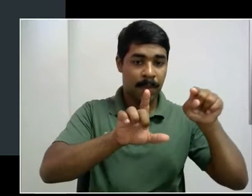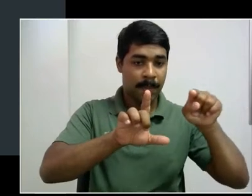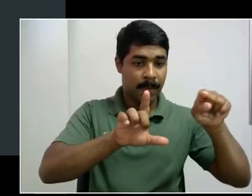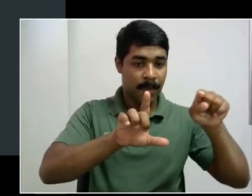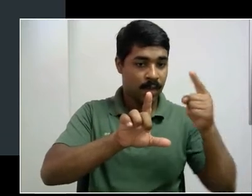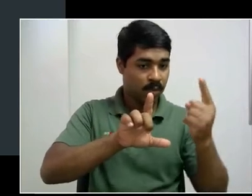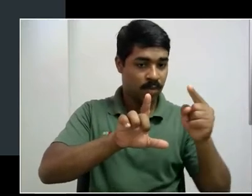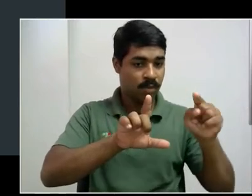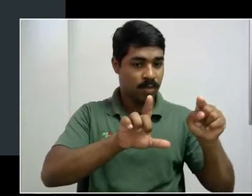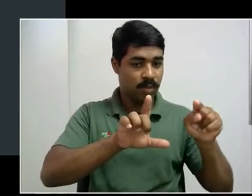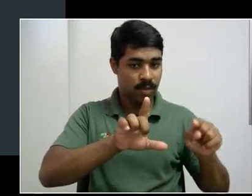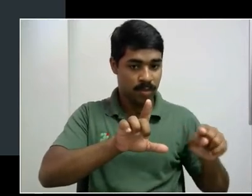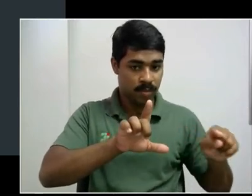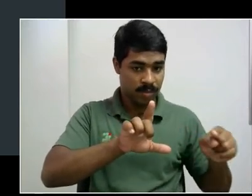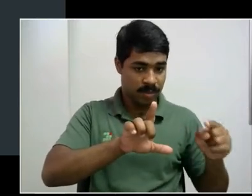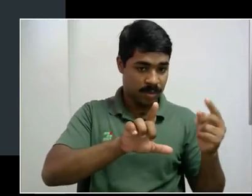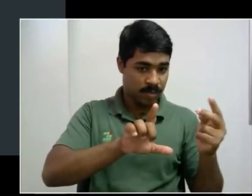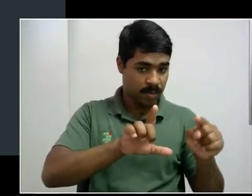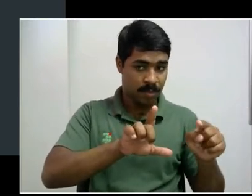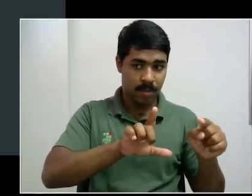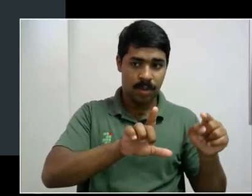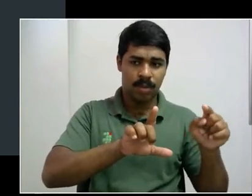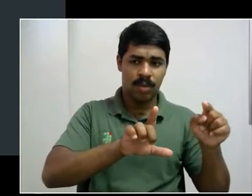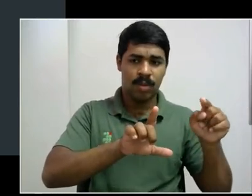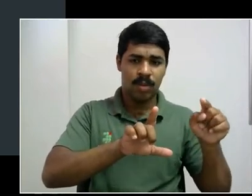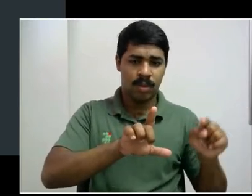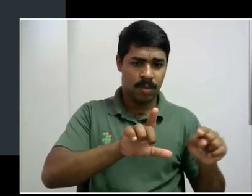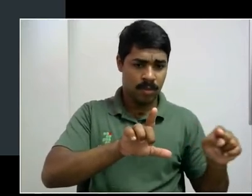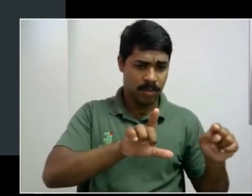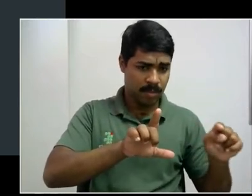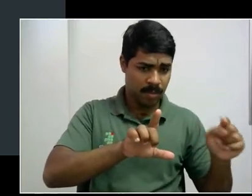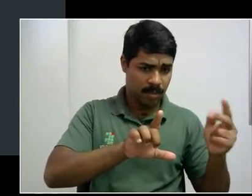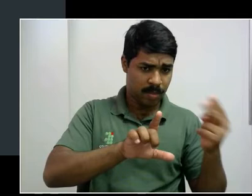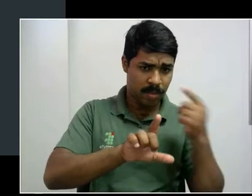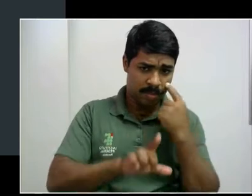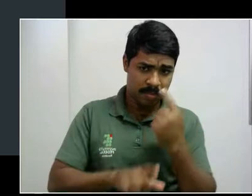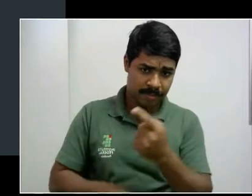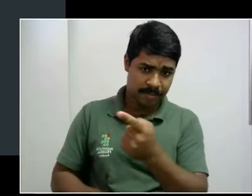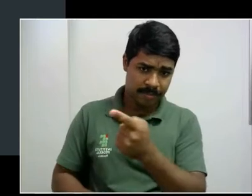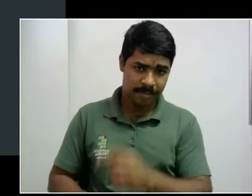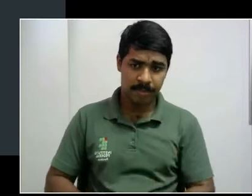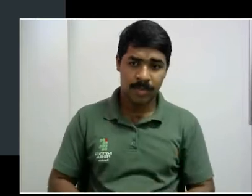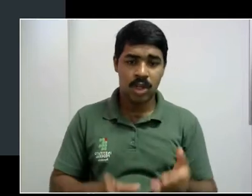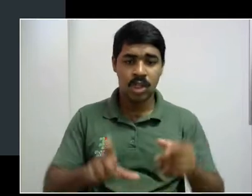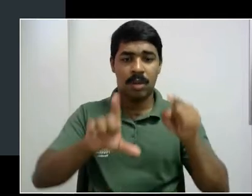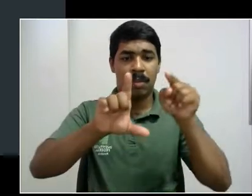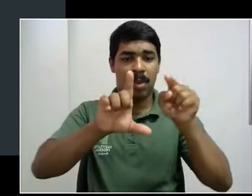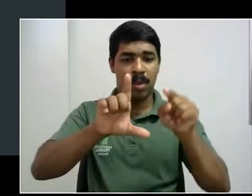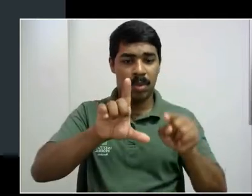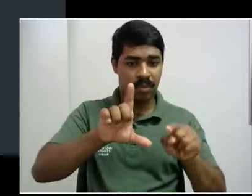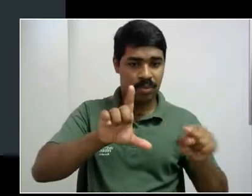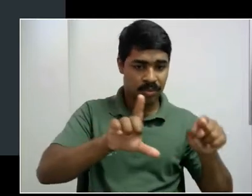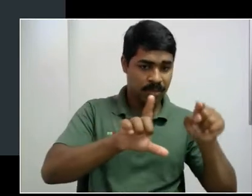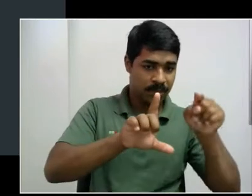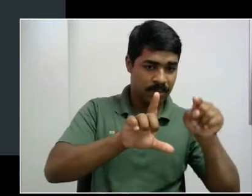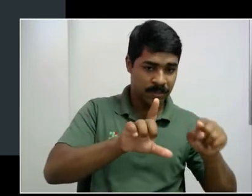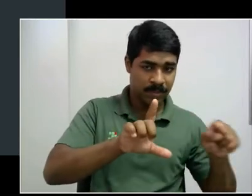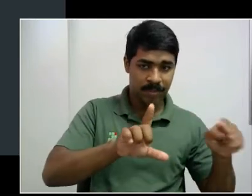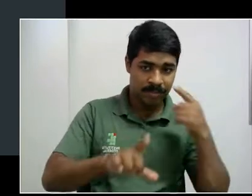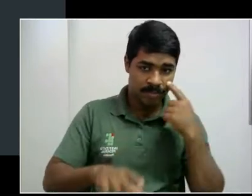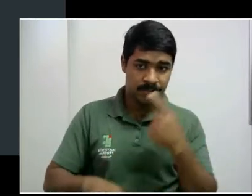2. Certo? Aí só é marcar esses pontos aqui no nosso gráfico, né? Desenhei aqui o gráfico e só é marcar